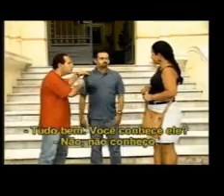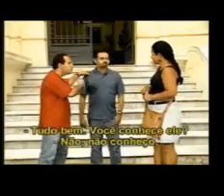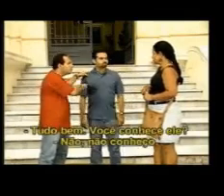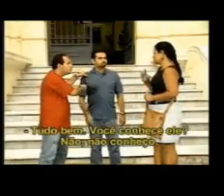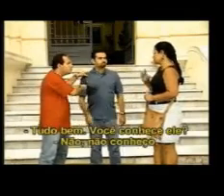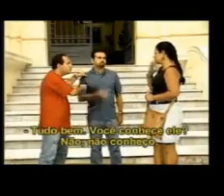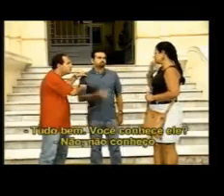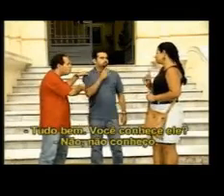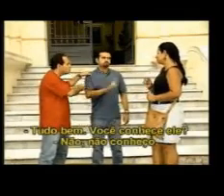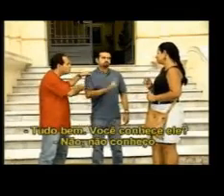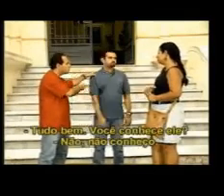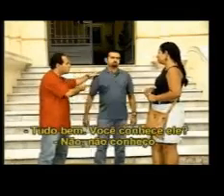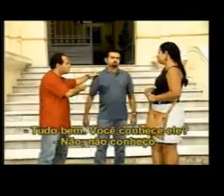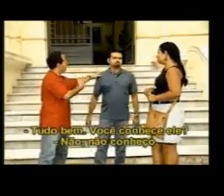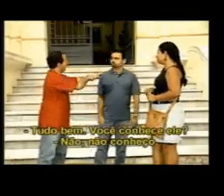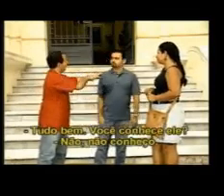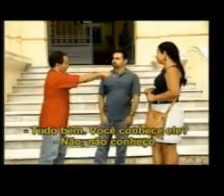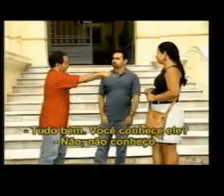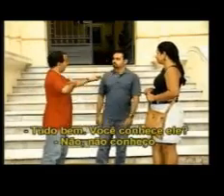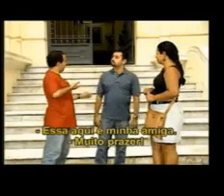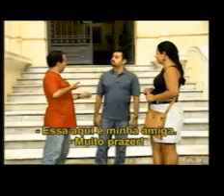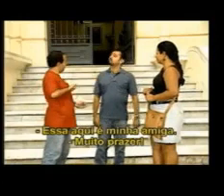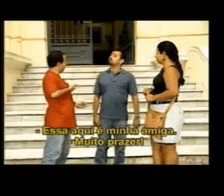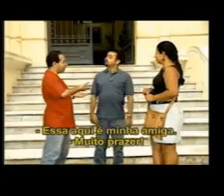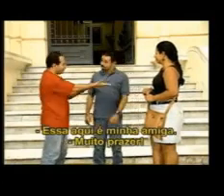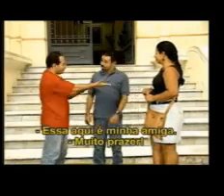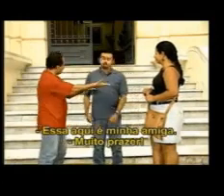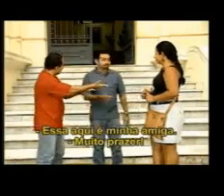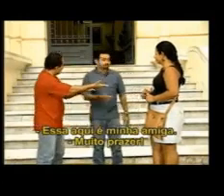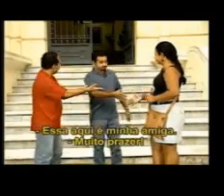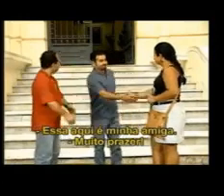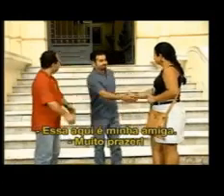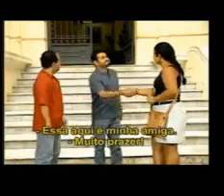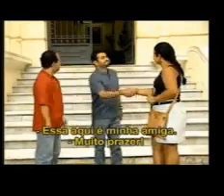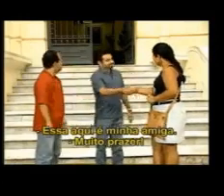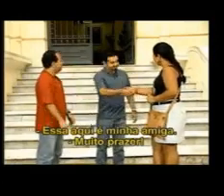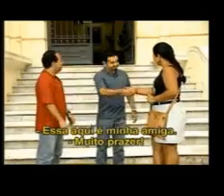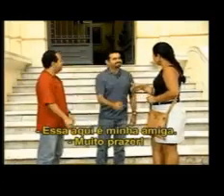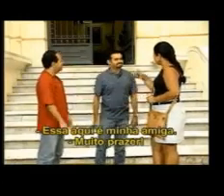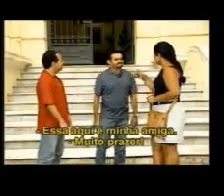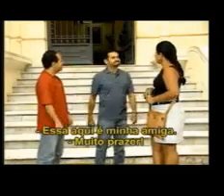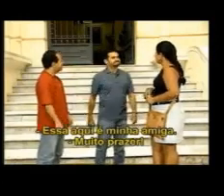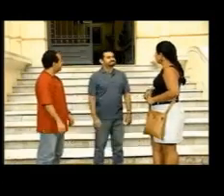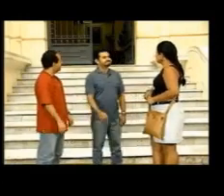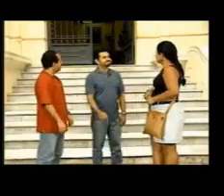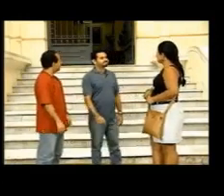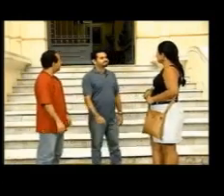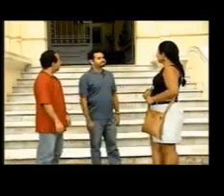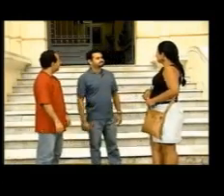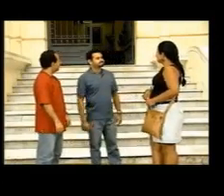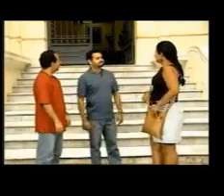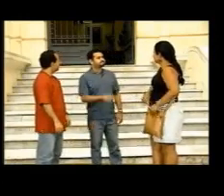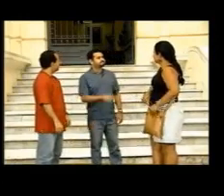bem. Você conhece ele? Não, não conheço. Essa aqui é minha amiga. Muito prazer.